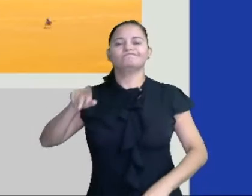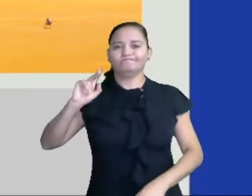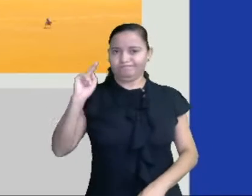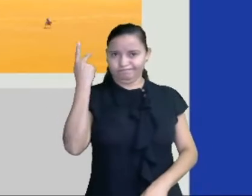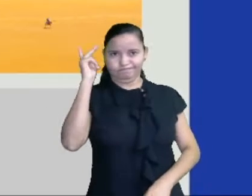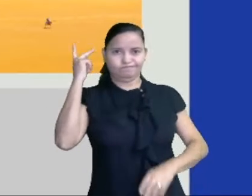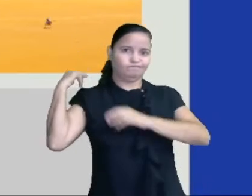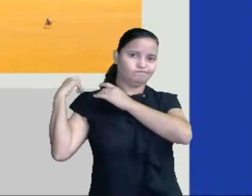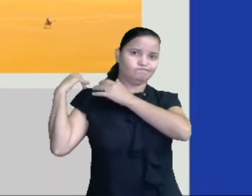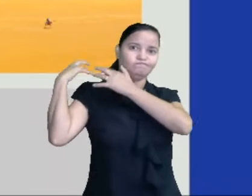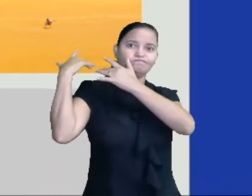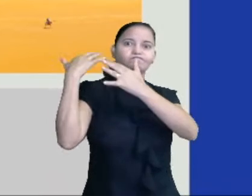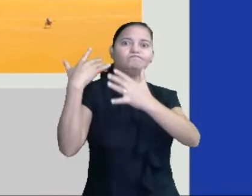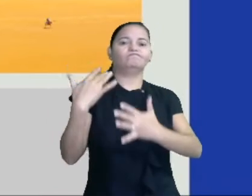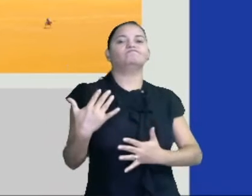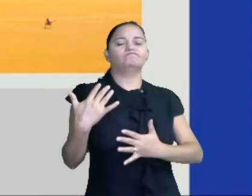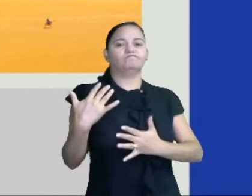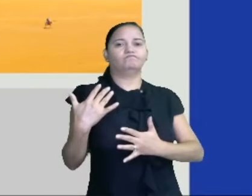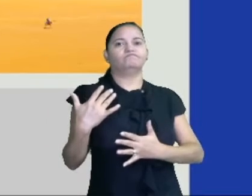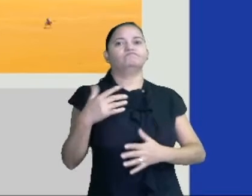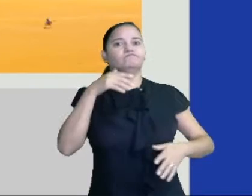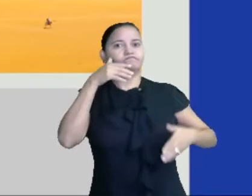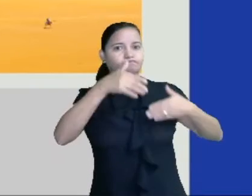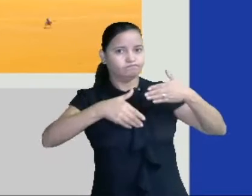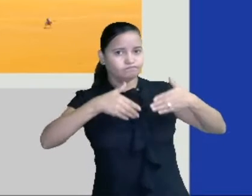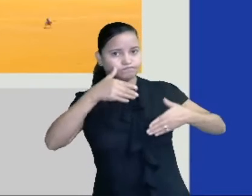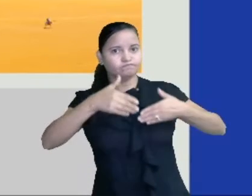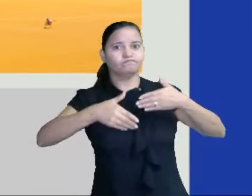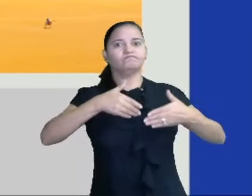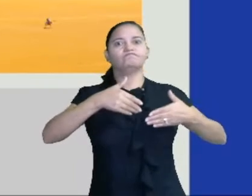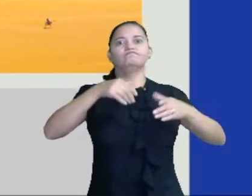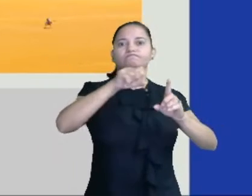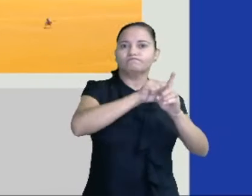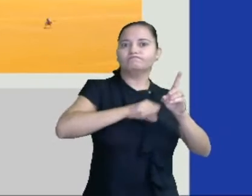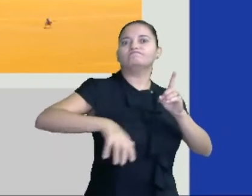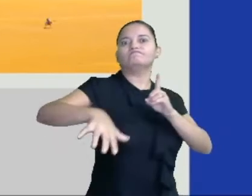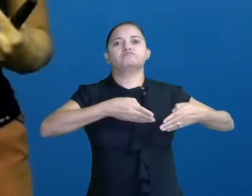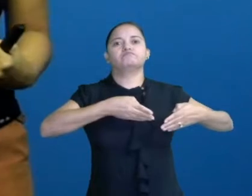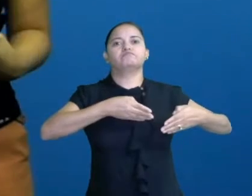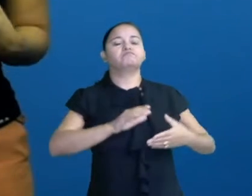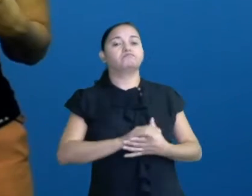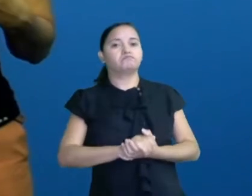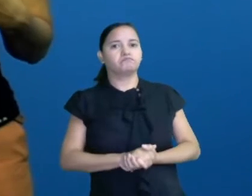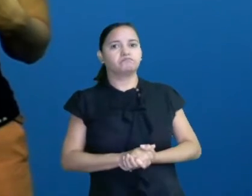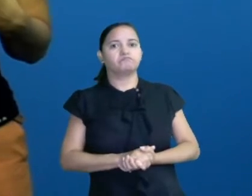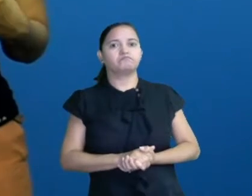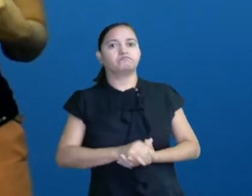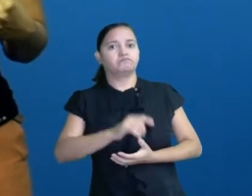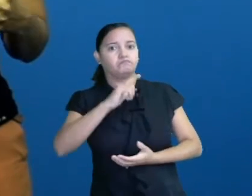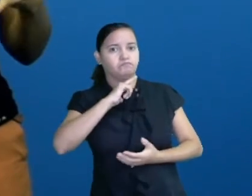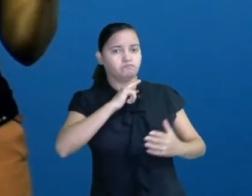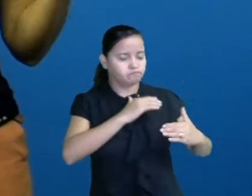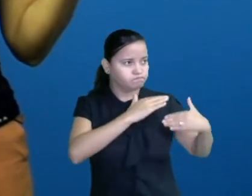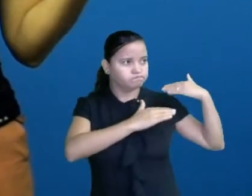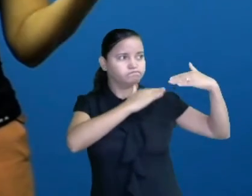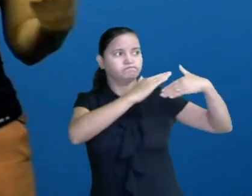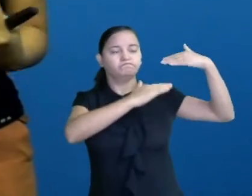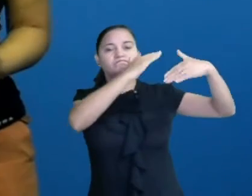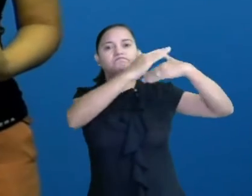africanas. Como são assuntos bem amplos, que requer da gente o conhecimento de